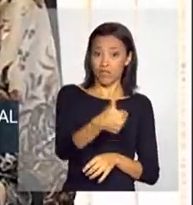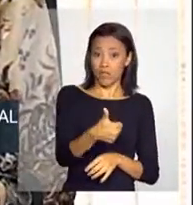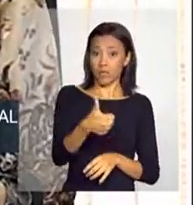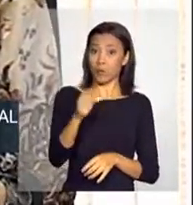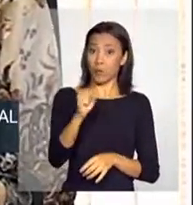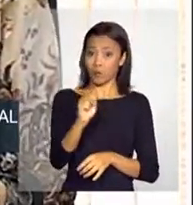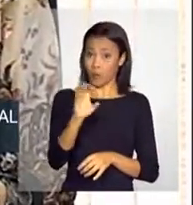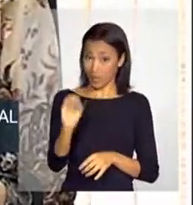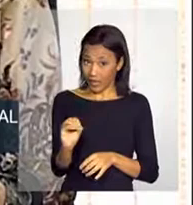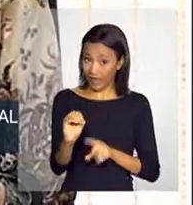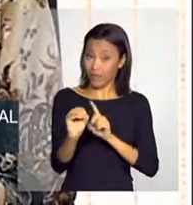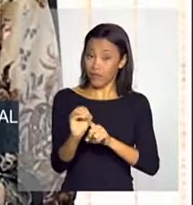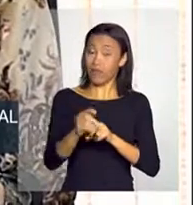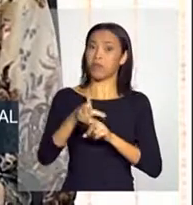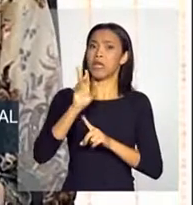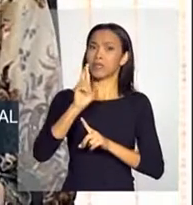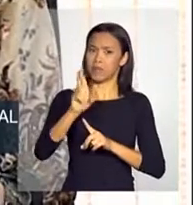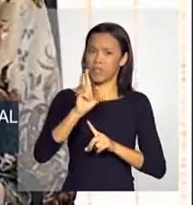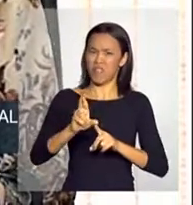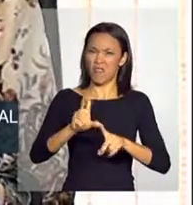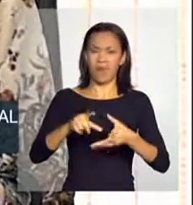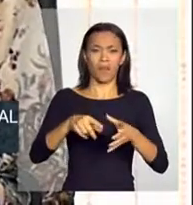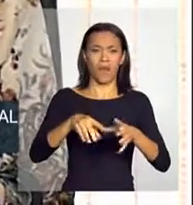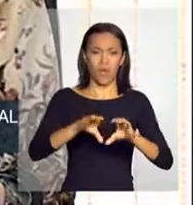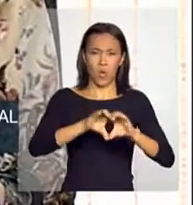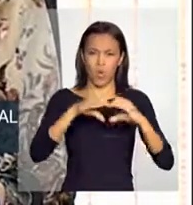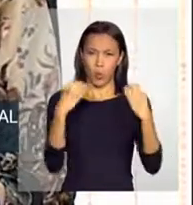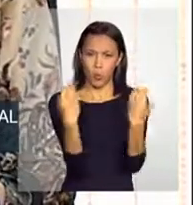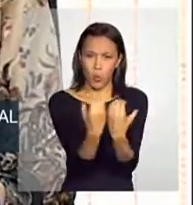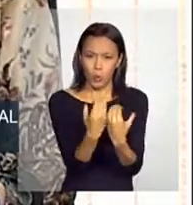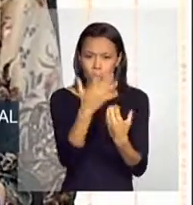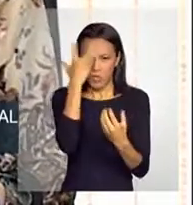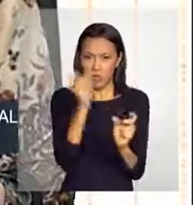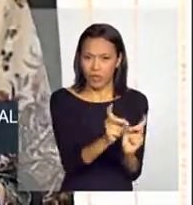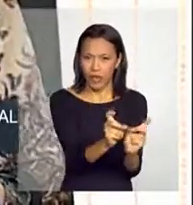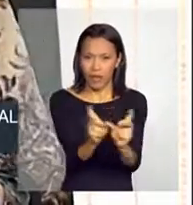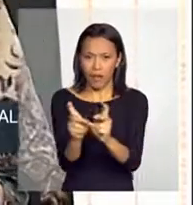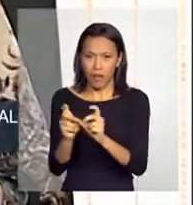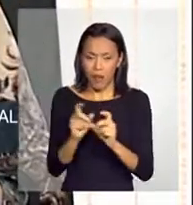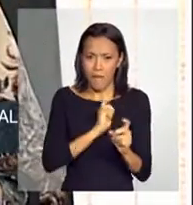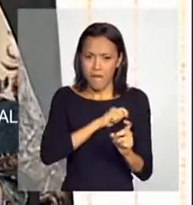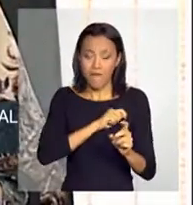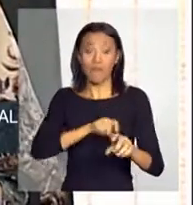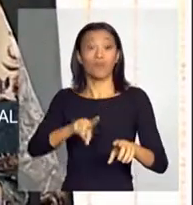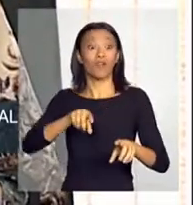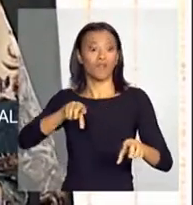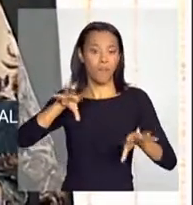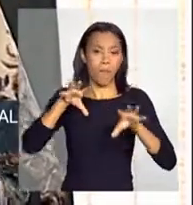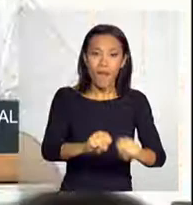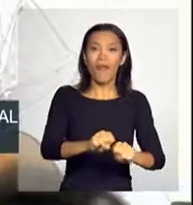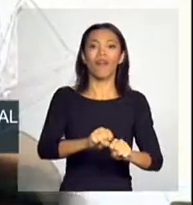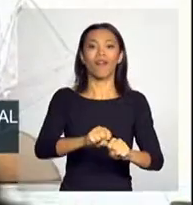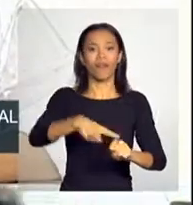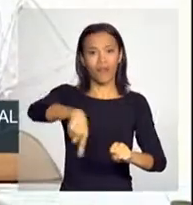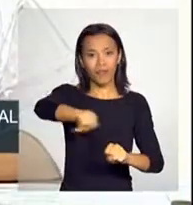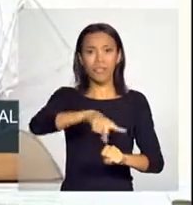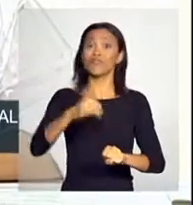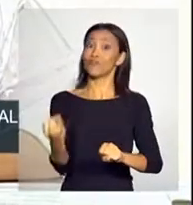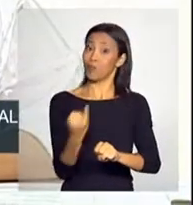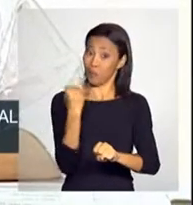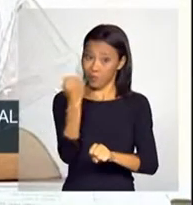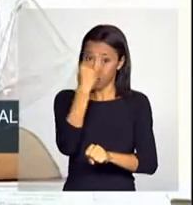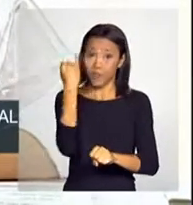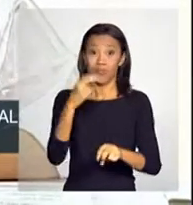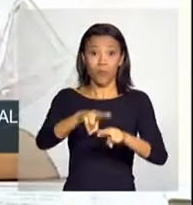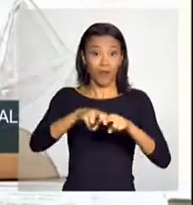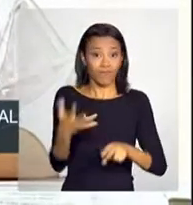foi responsável por debelar uma quadrilha recentemente no plano internacional Assim como